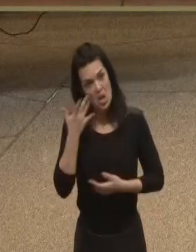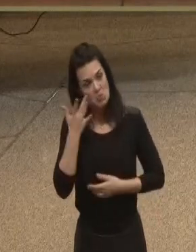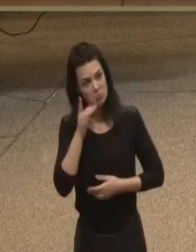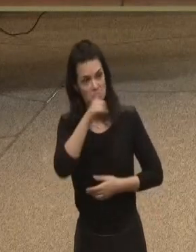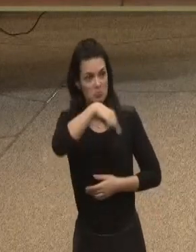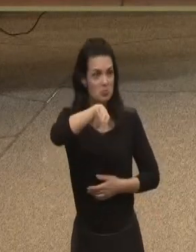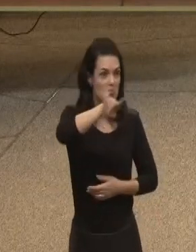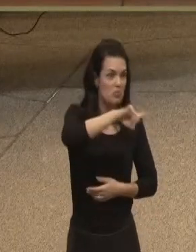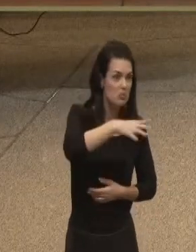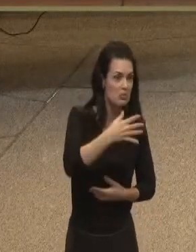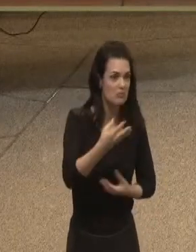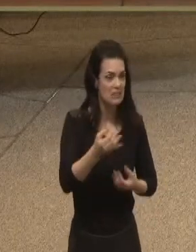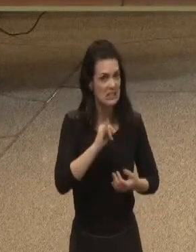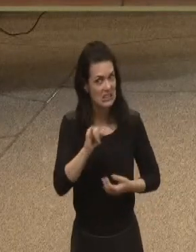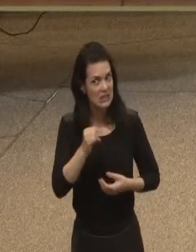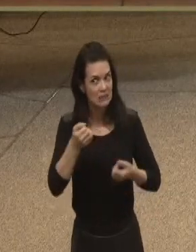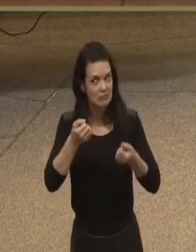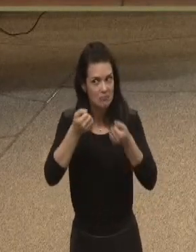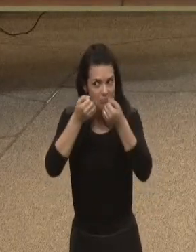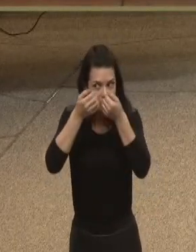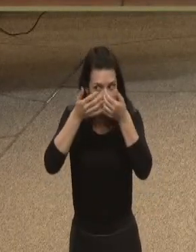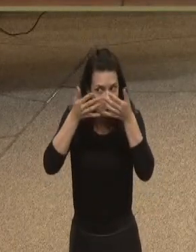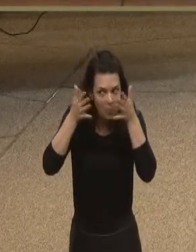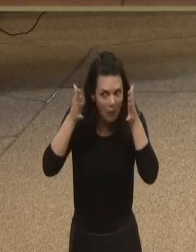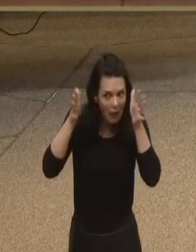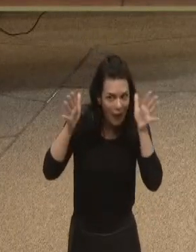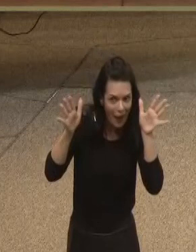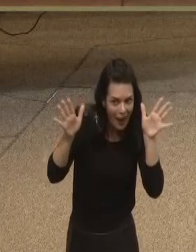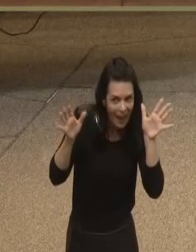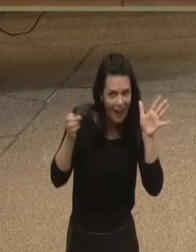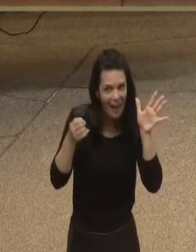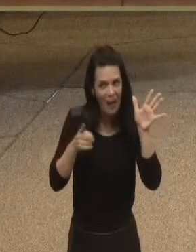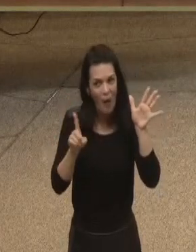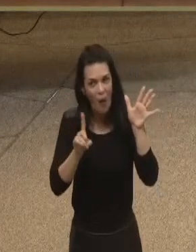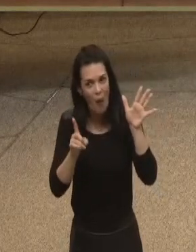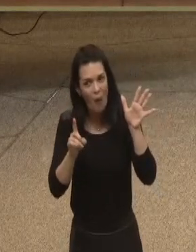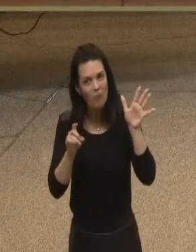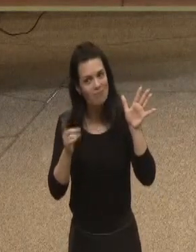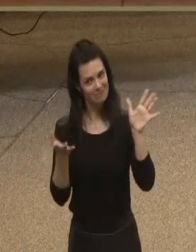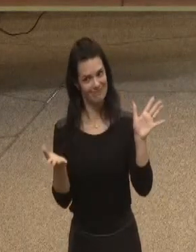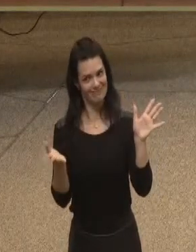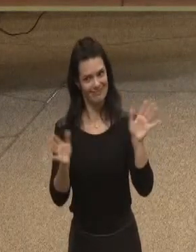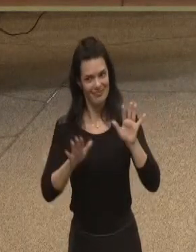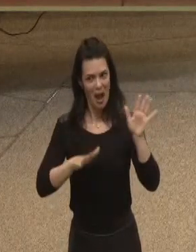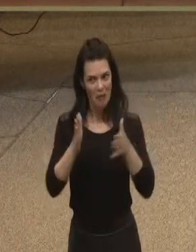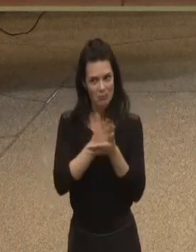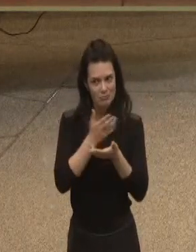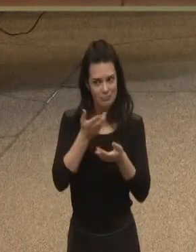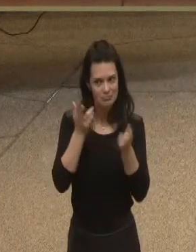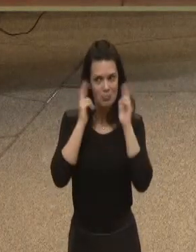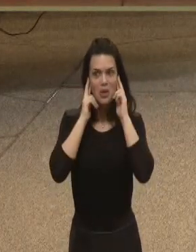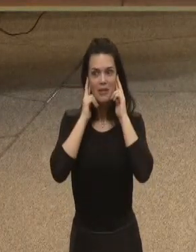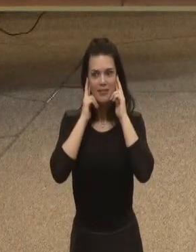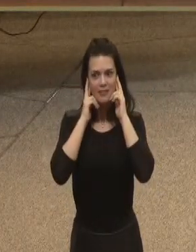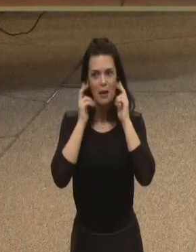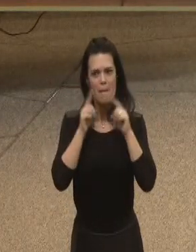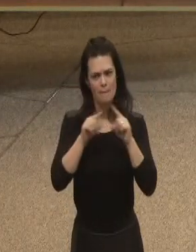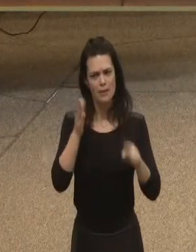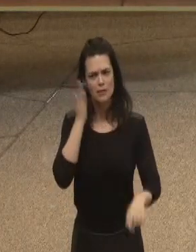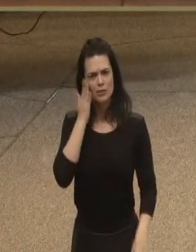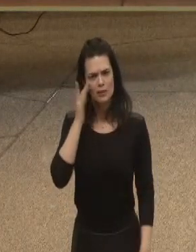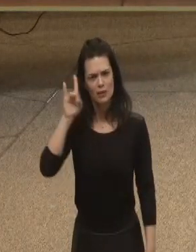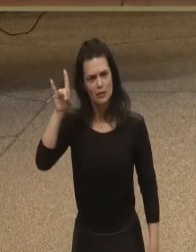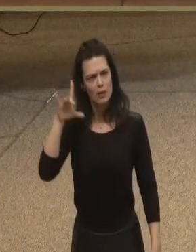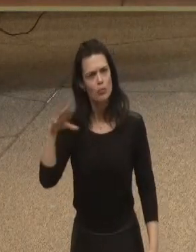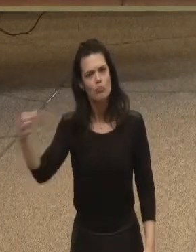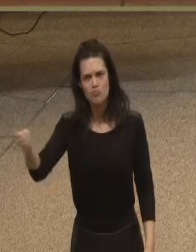estar ouvindo e recebendo no seu coração essa mensagem, mas eu sei que o Senhor nos trouxe aqui hoje para